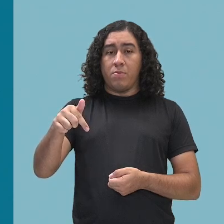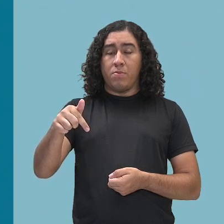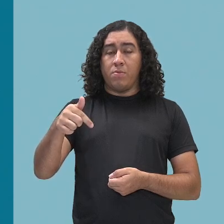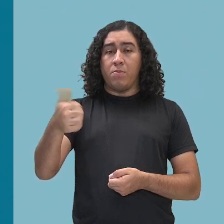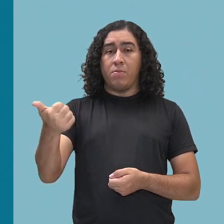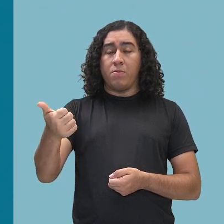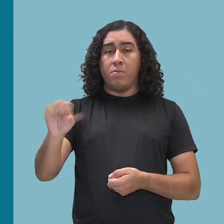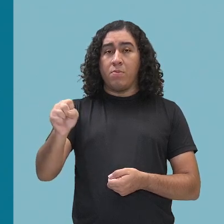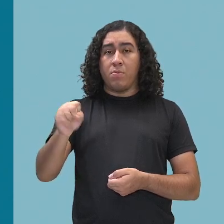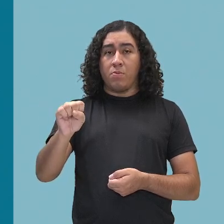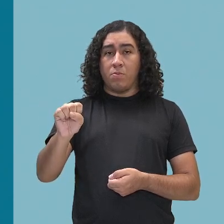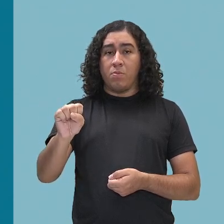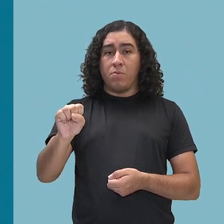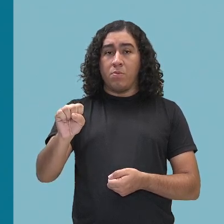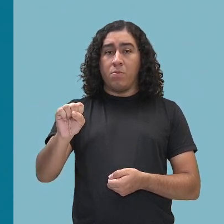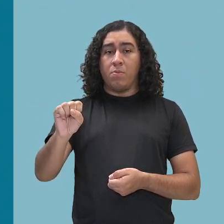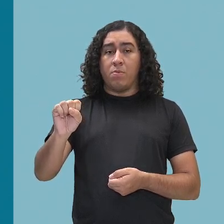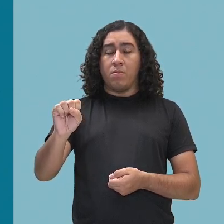18th,